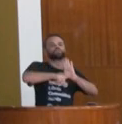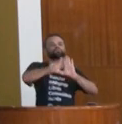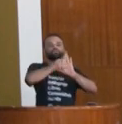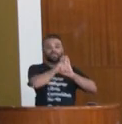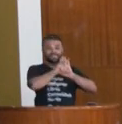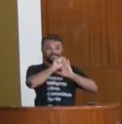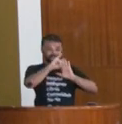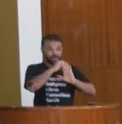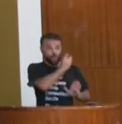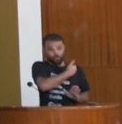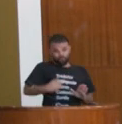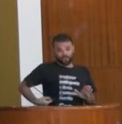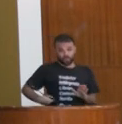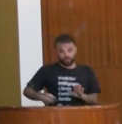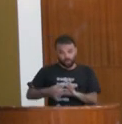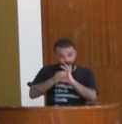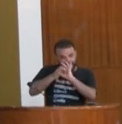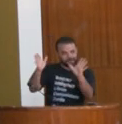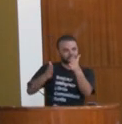governador Cláudio Castro,